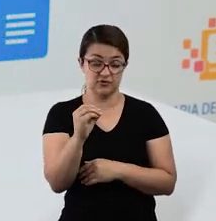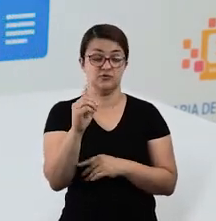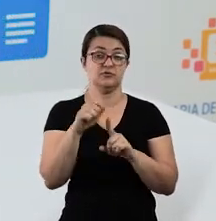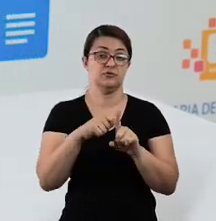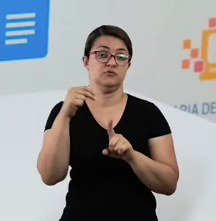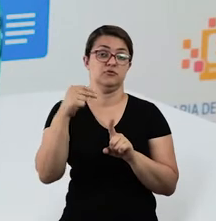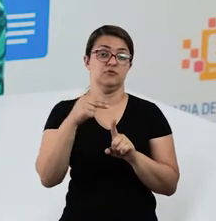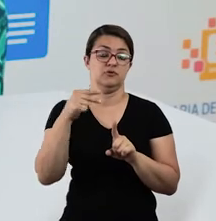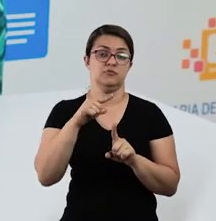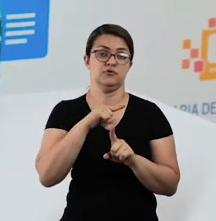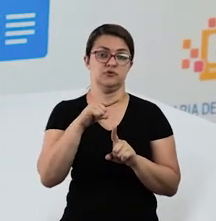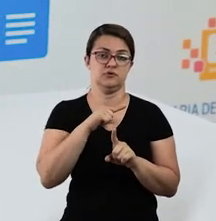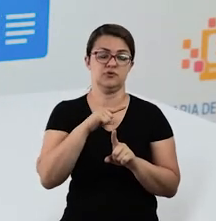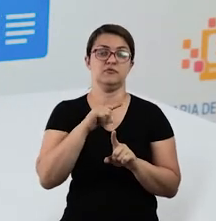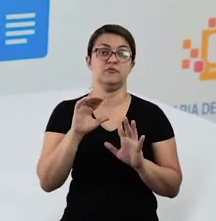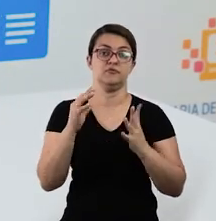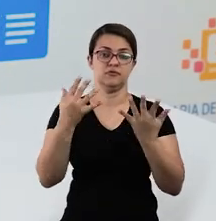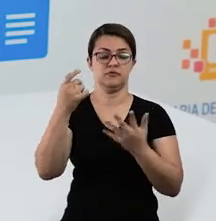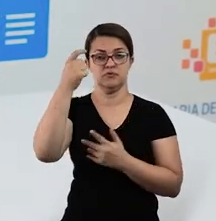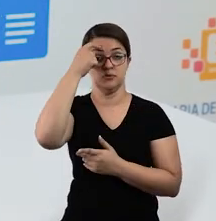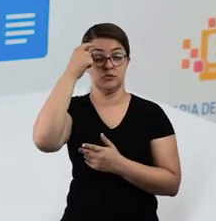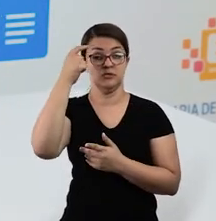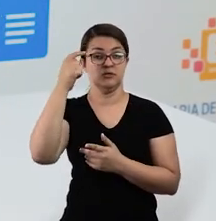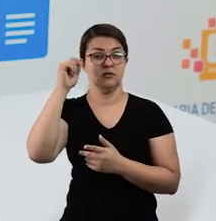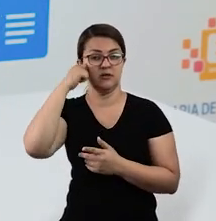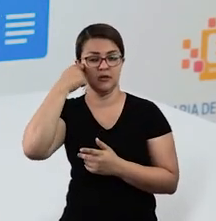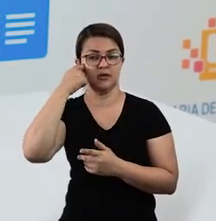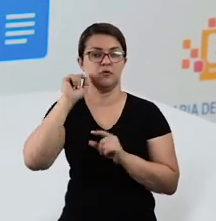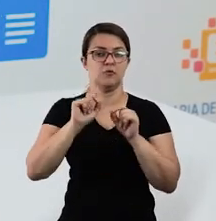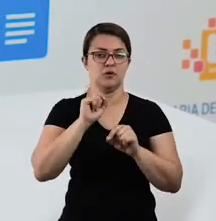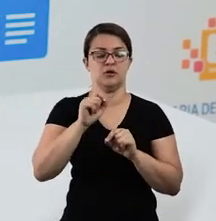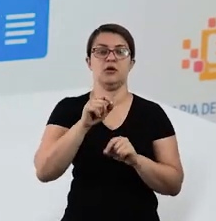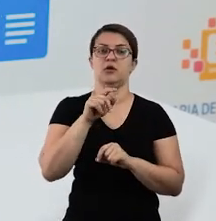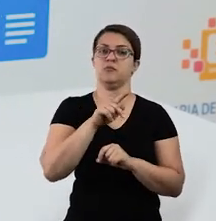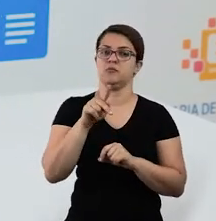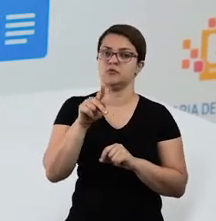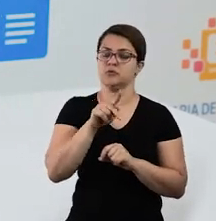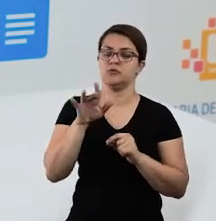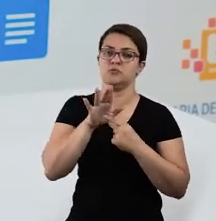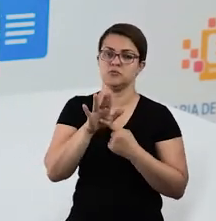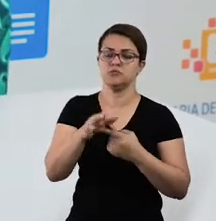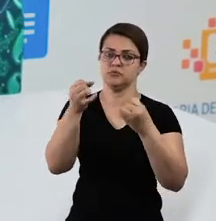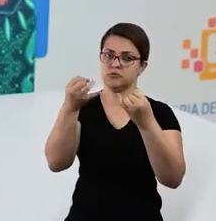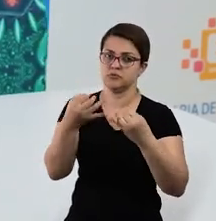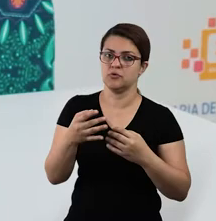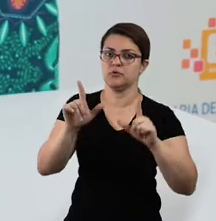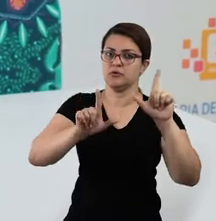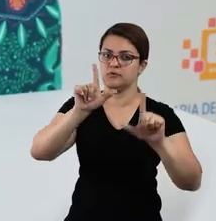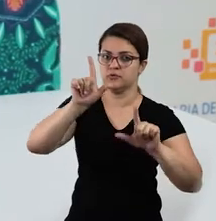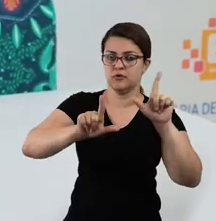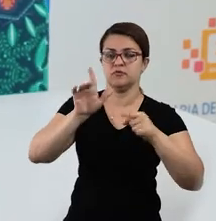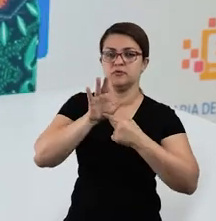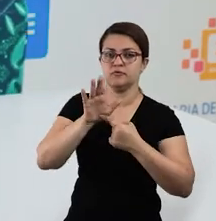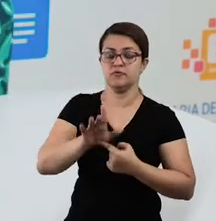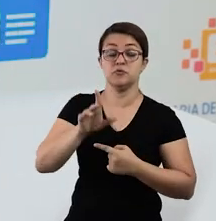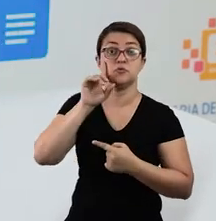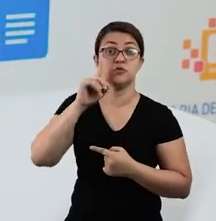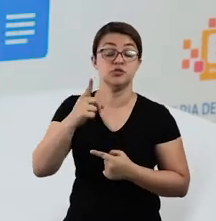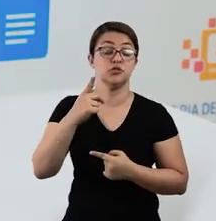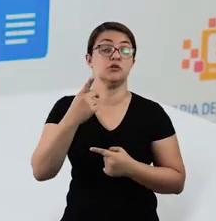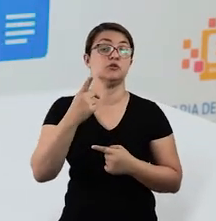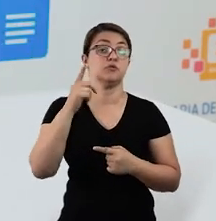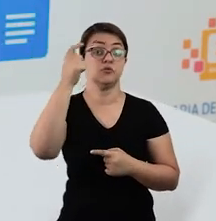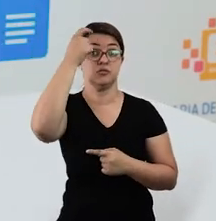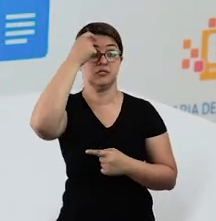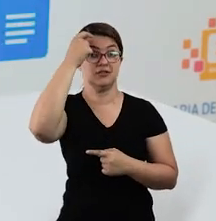várias atividades que a sua professora passou para você, várias coisas que passou na televisão sobre o Dia da Consciência Negra, mas por